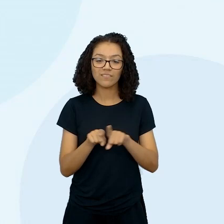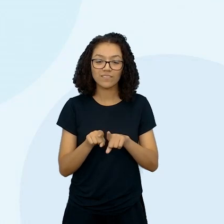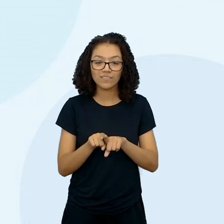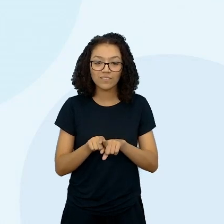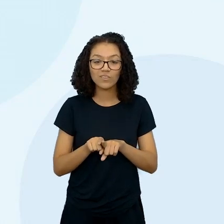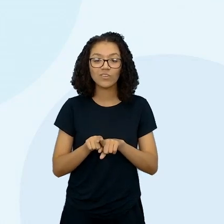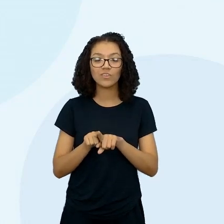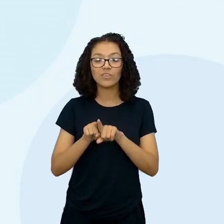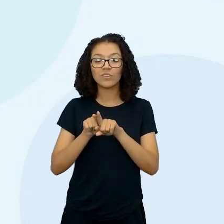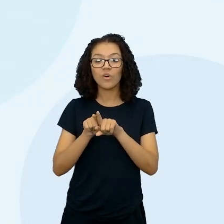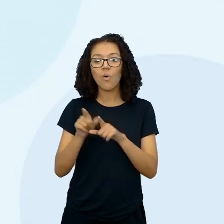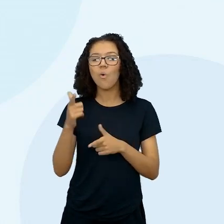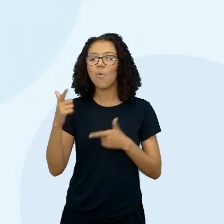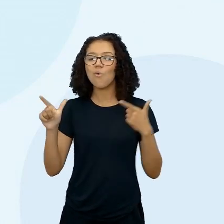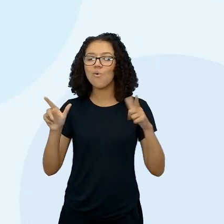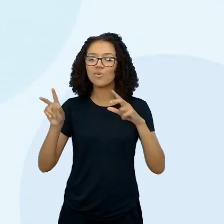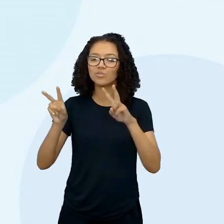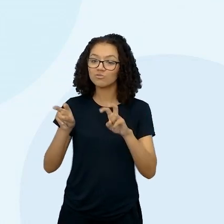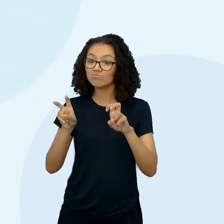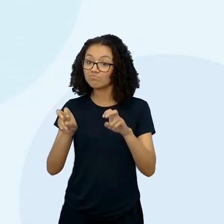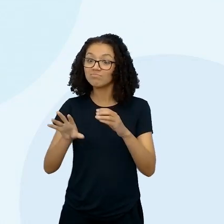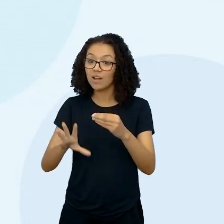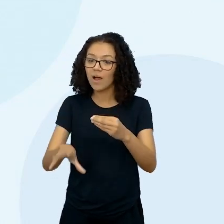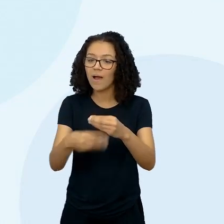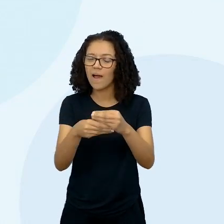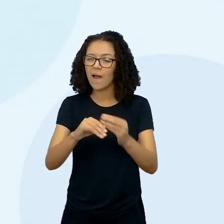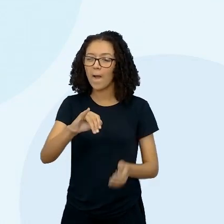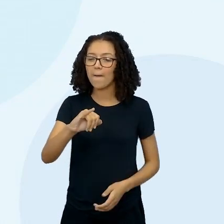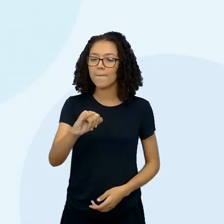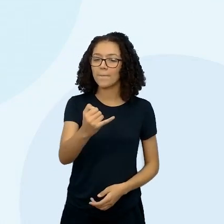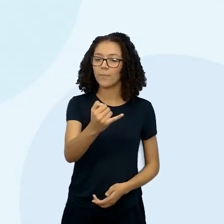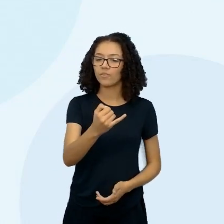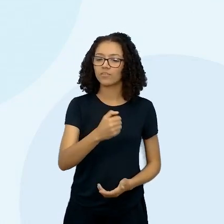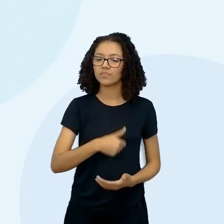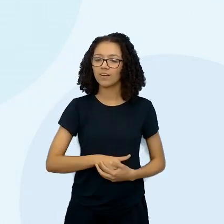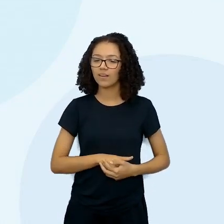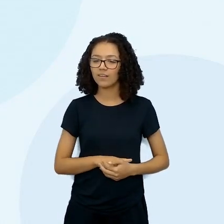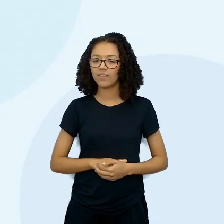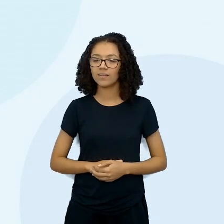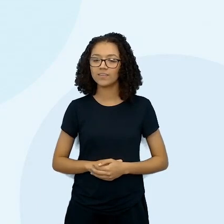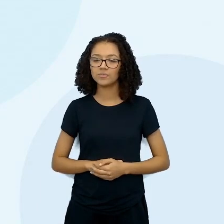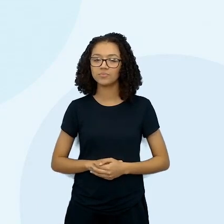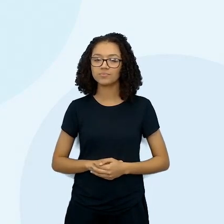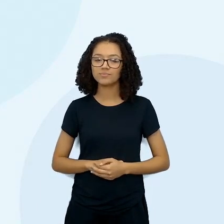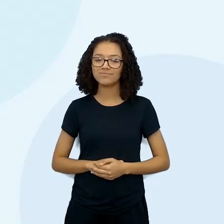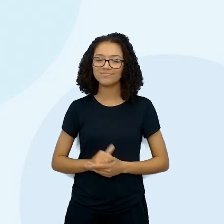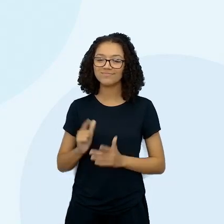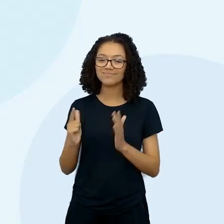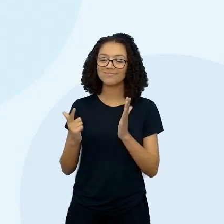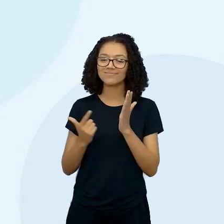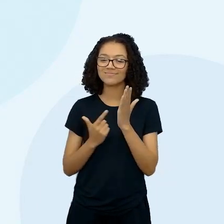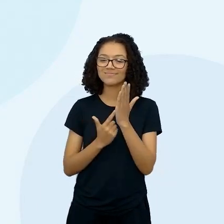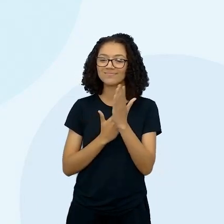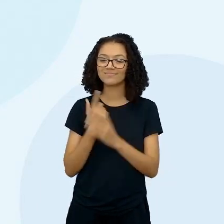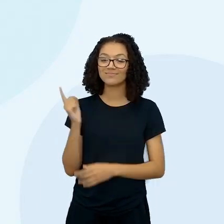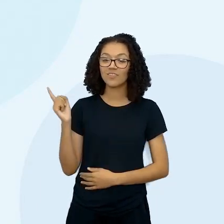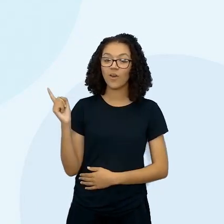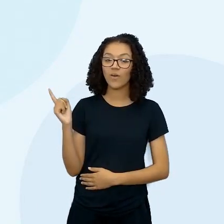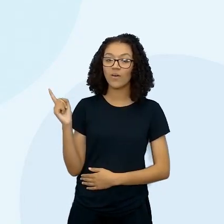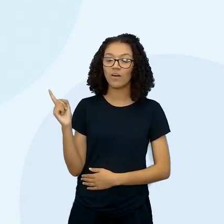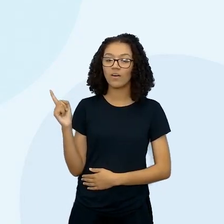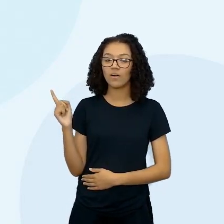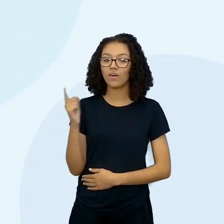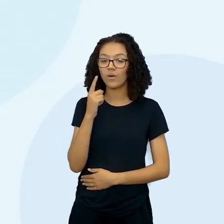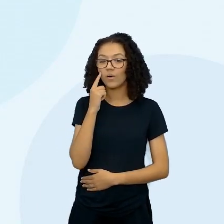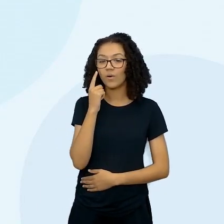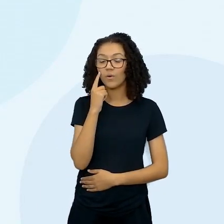pode trazer outros temas aí, quando a gente está trabalhando os vocabulários mesmo. Pode ir passando. Por exemplo,